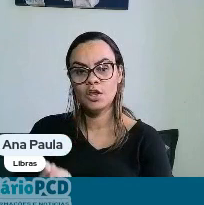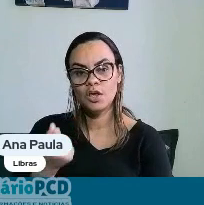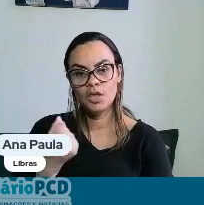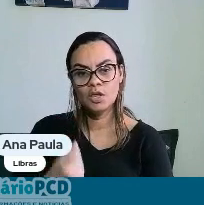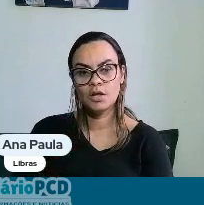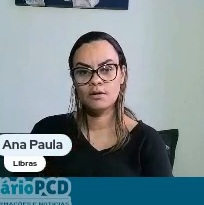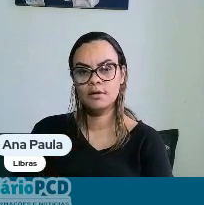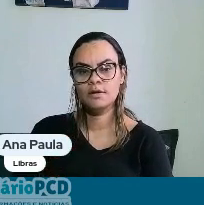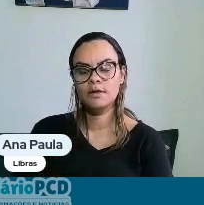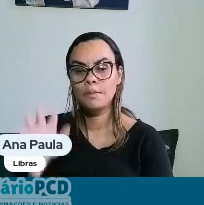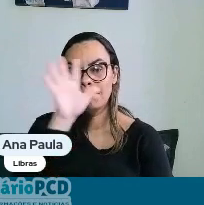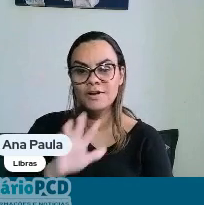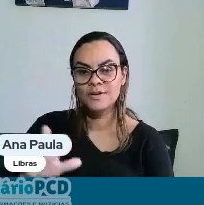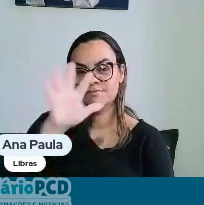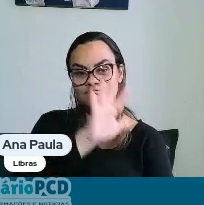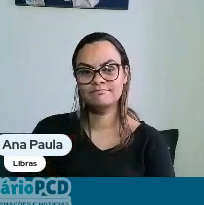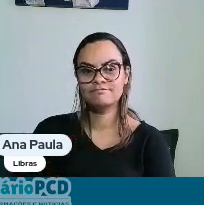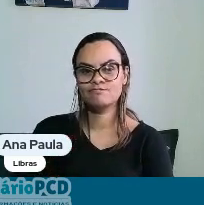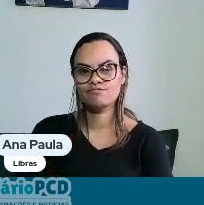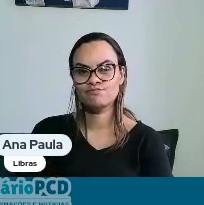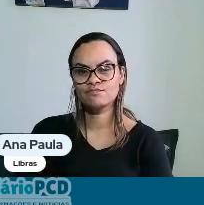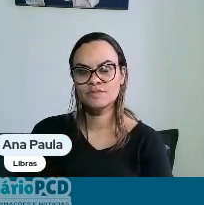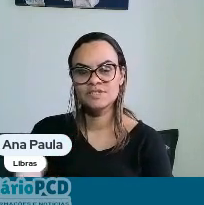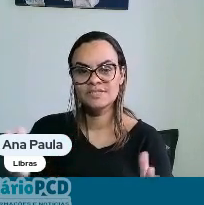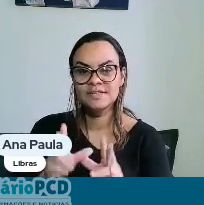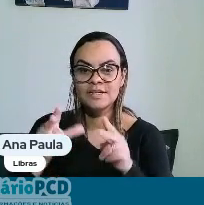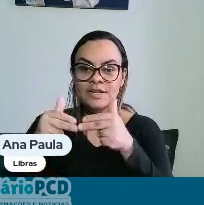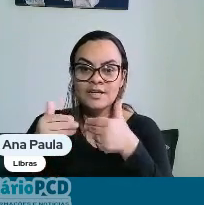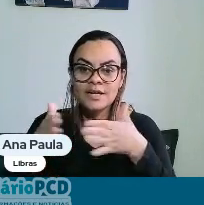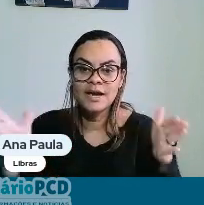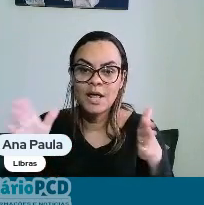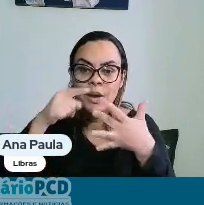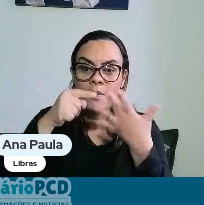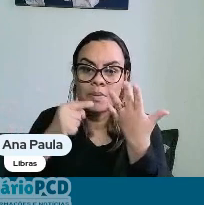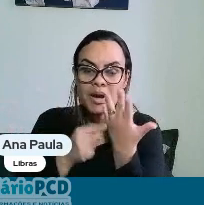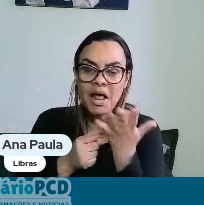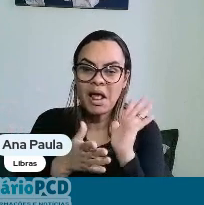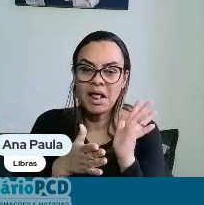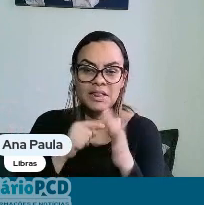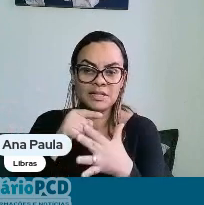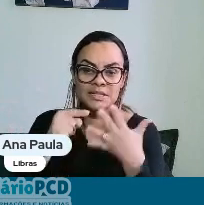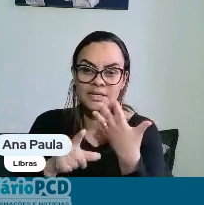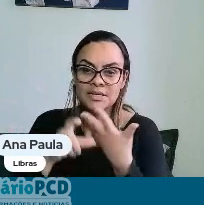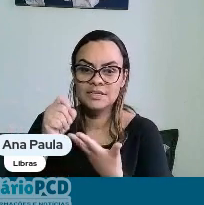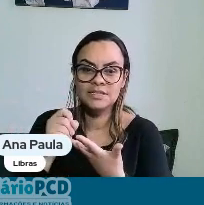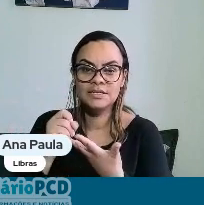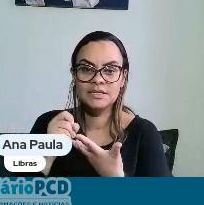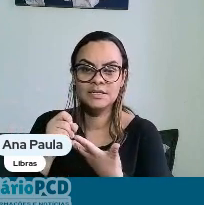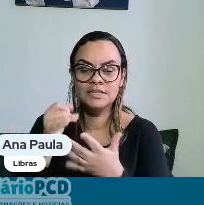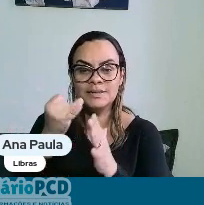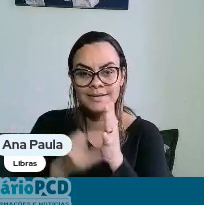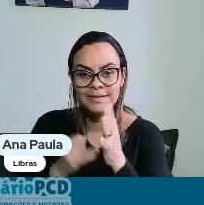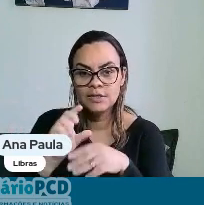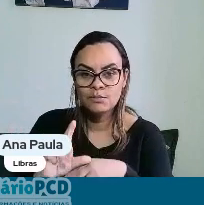para todo o Brasil. Já na Câmara abriram uma série de exceções, fazendo com que essa alíquota vai ser